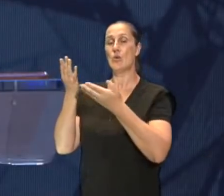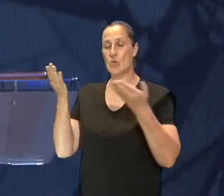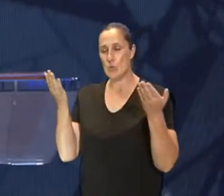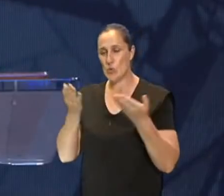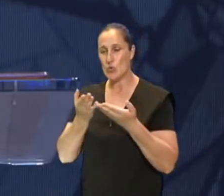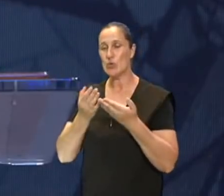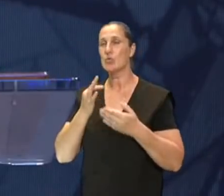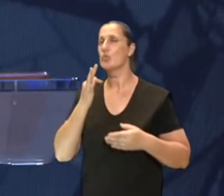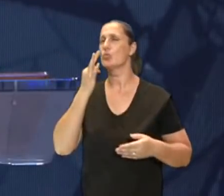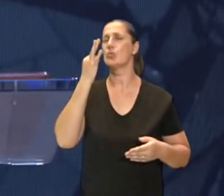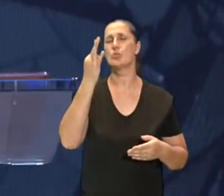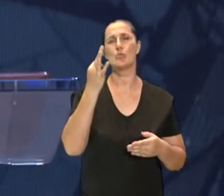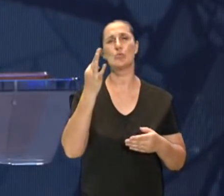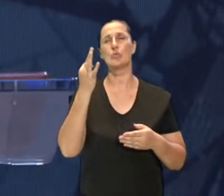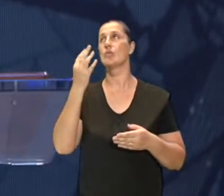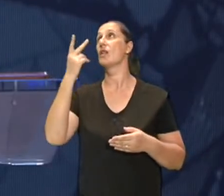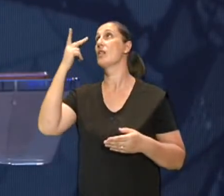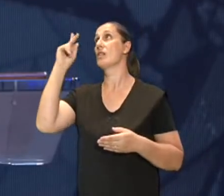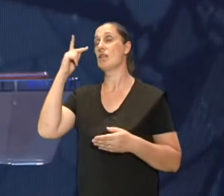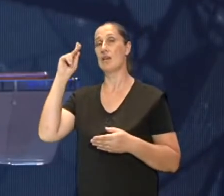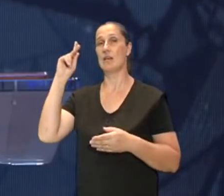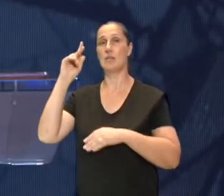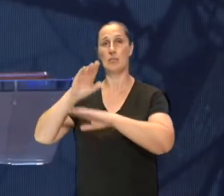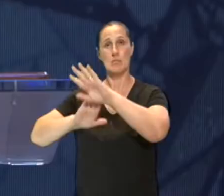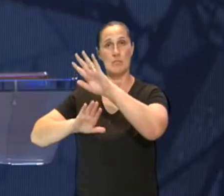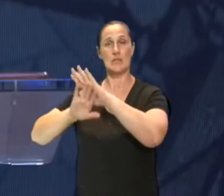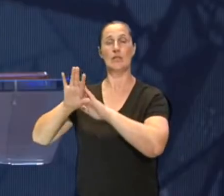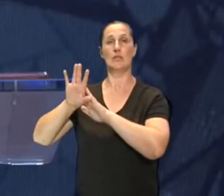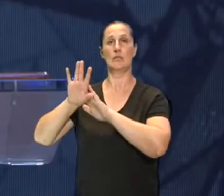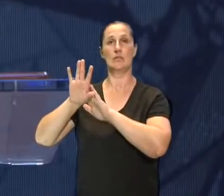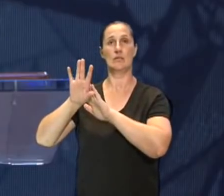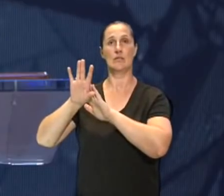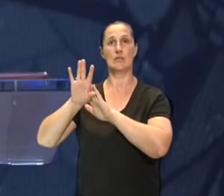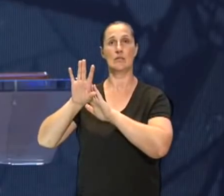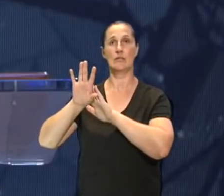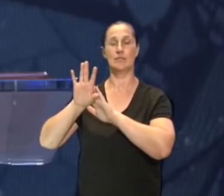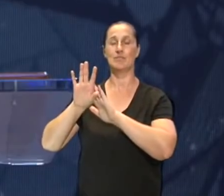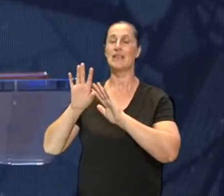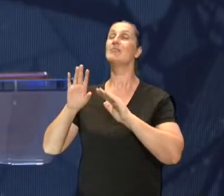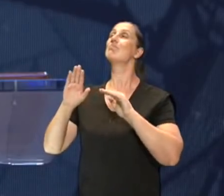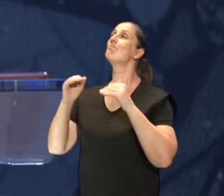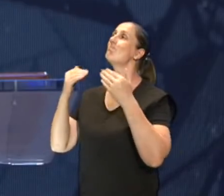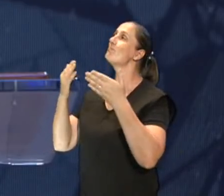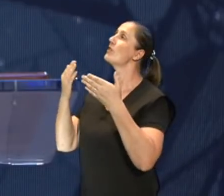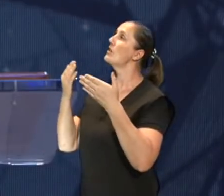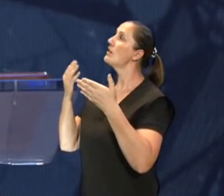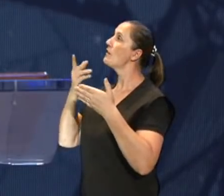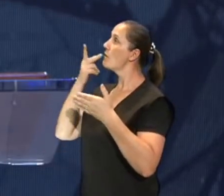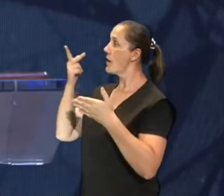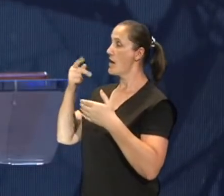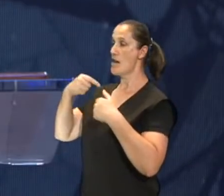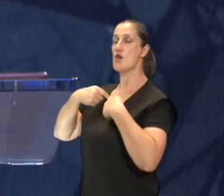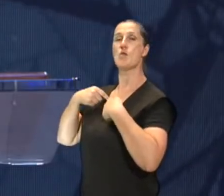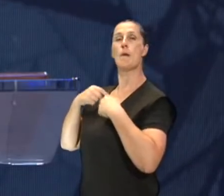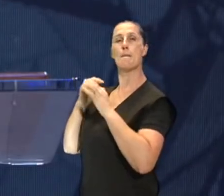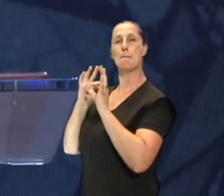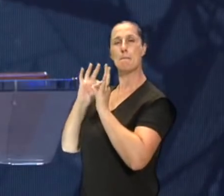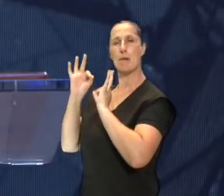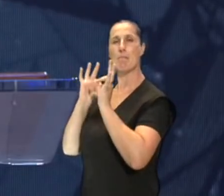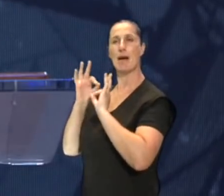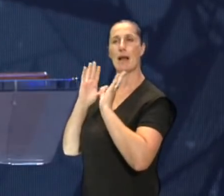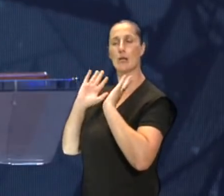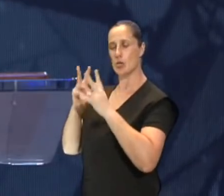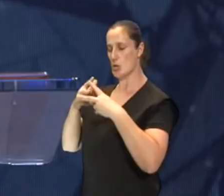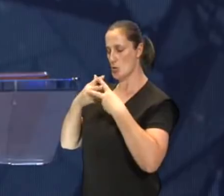nosso futuro nas mãos dEle, então podemos dizer, estou preparado. O Senhor é o meu Senhor